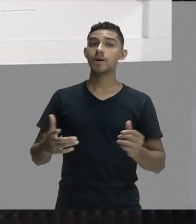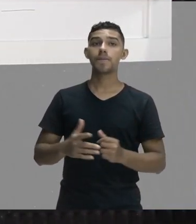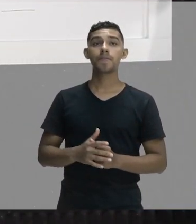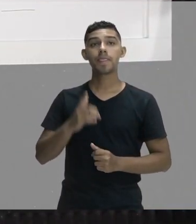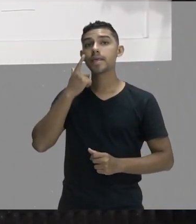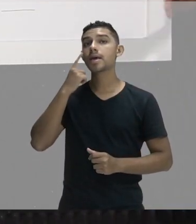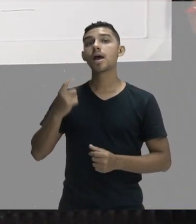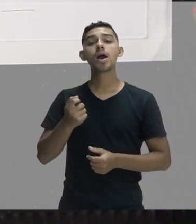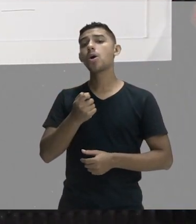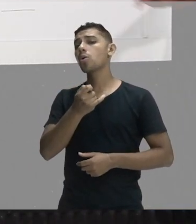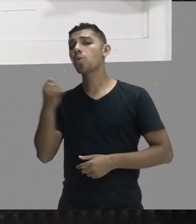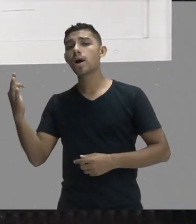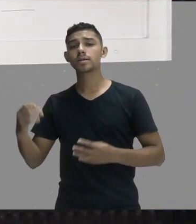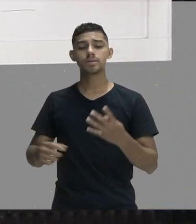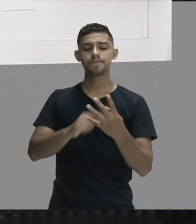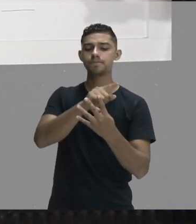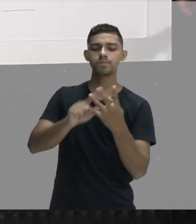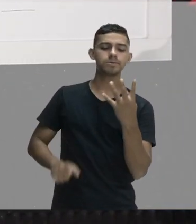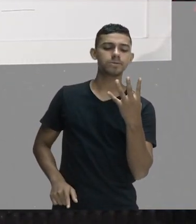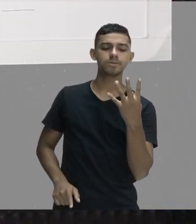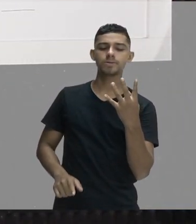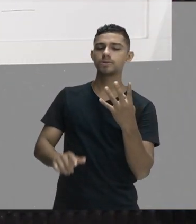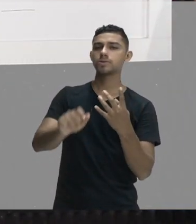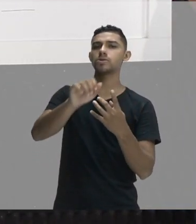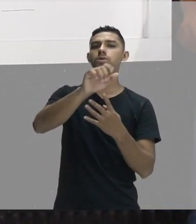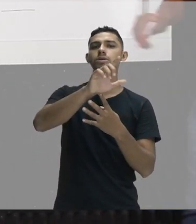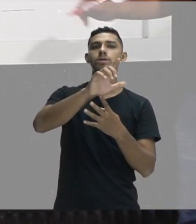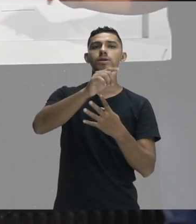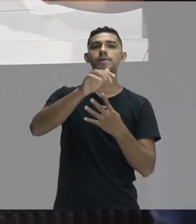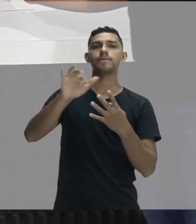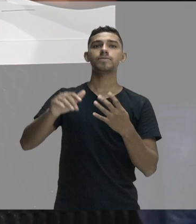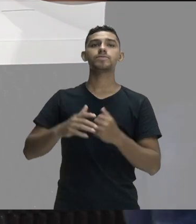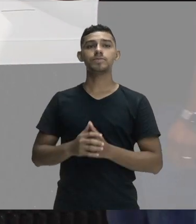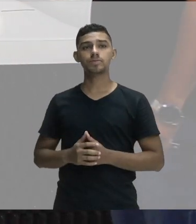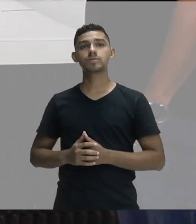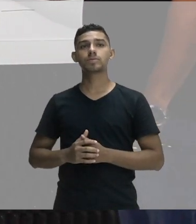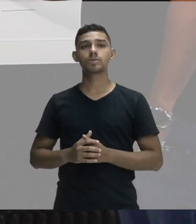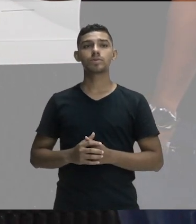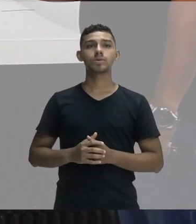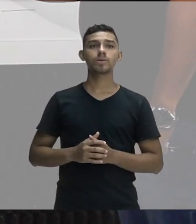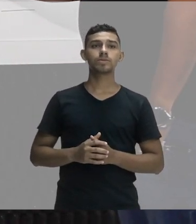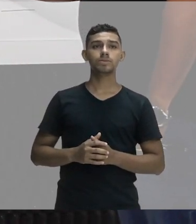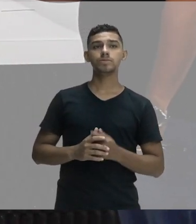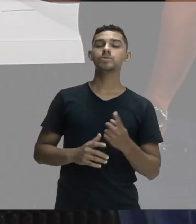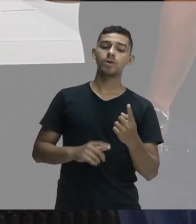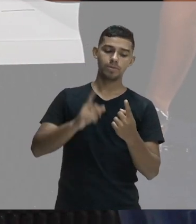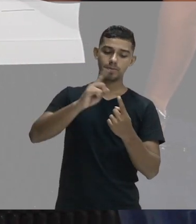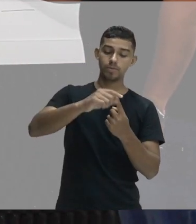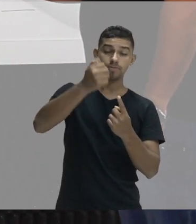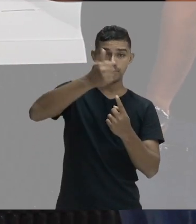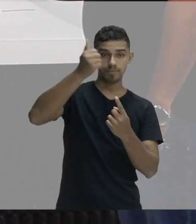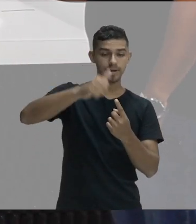quantas senhas de 4 dígitos com as 26 letras do alfabeto? Então, você tem a primeira aqui, 26, ó,